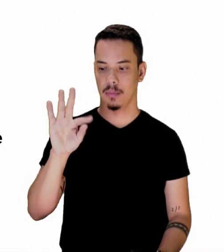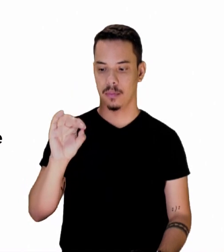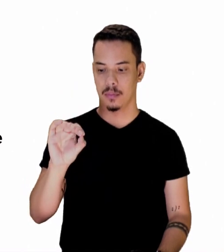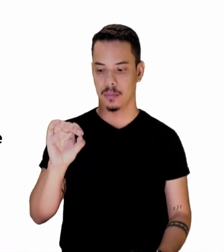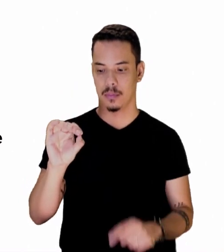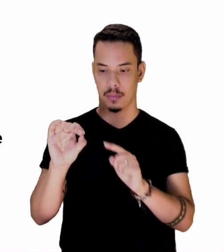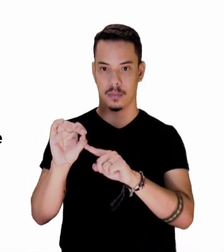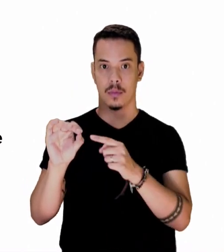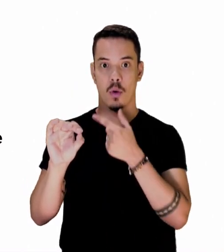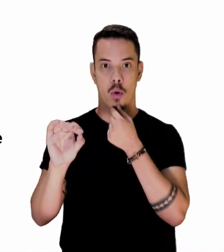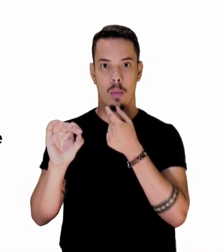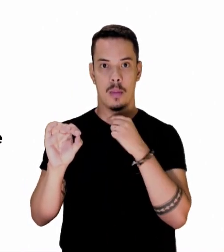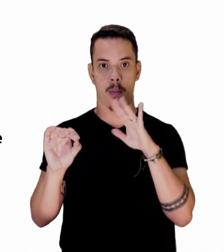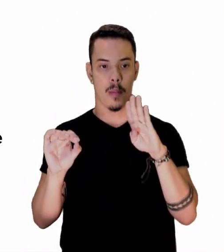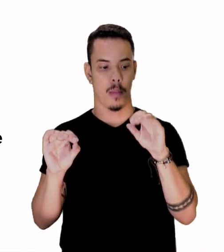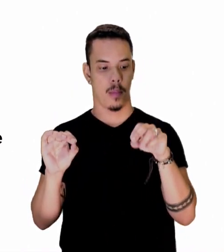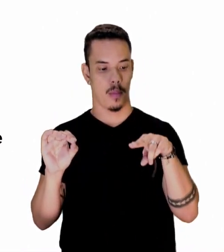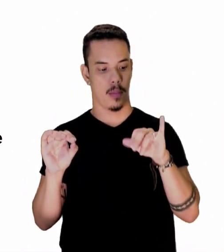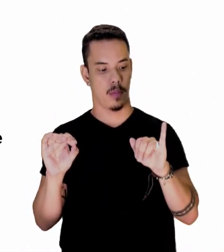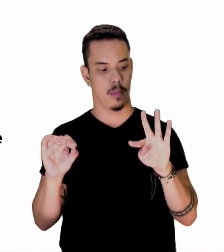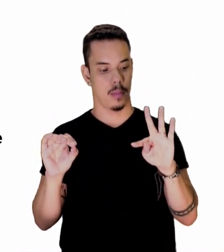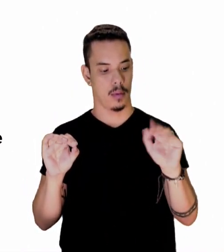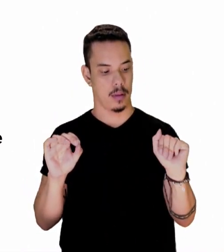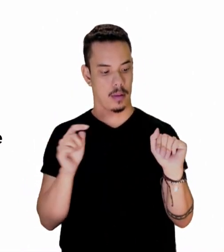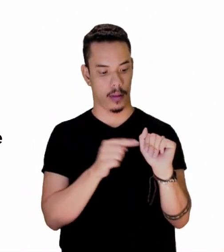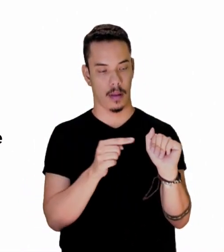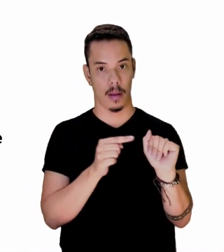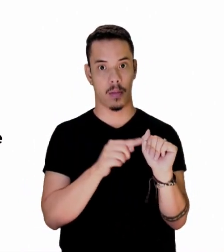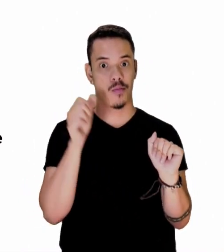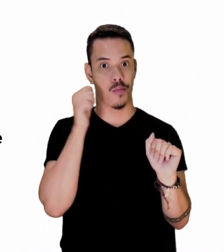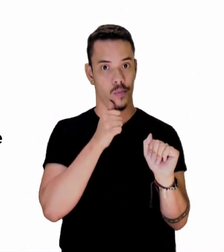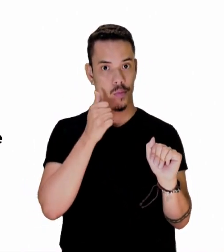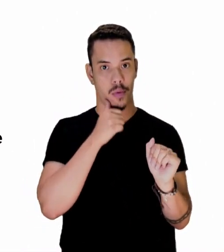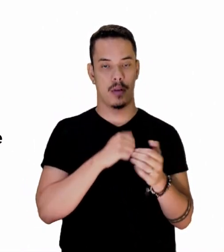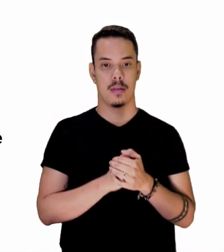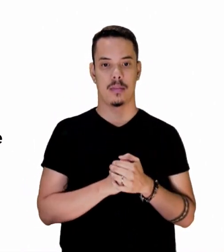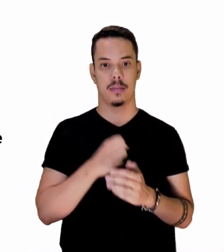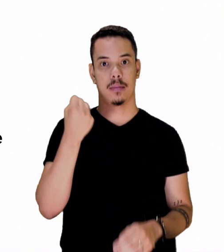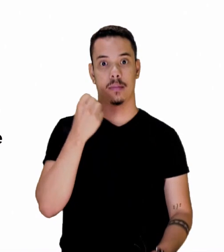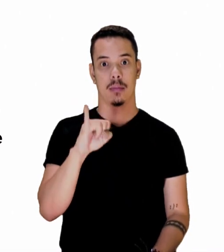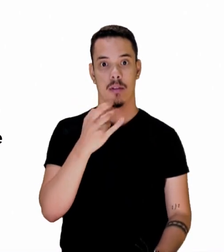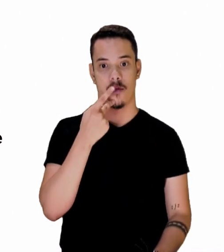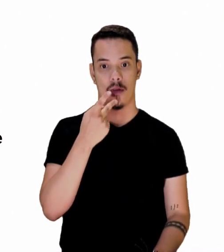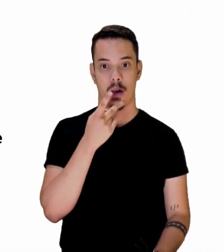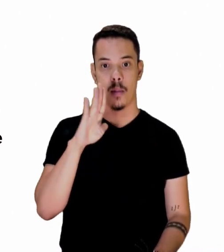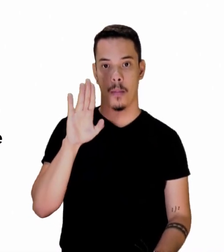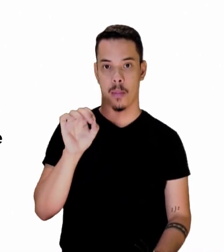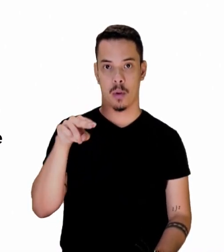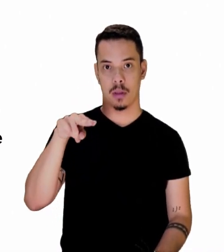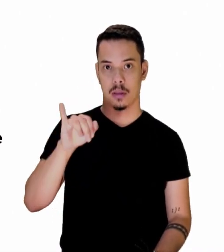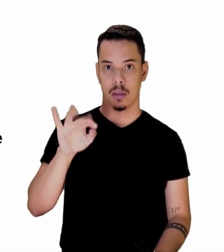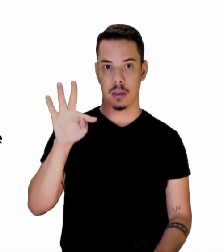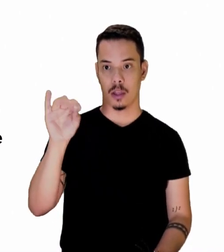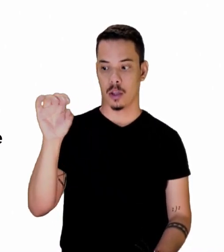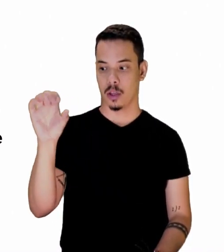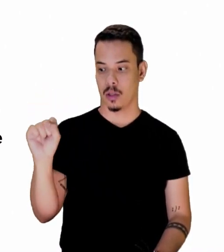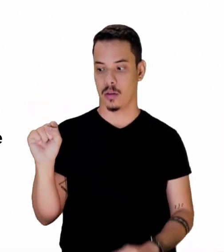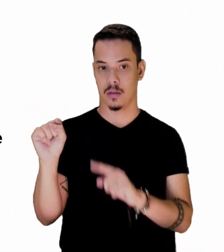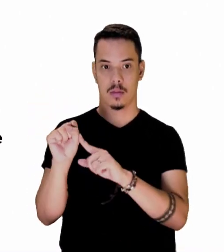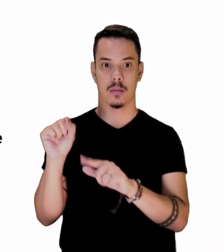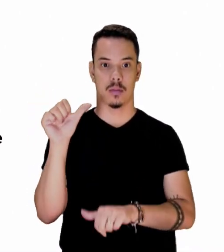Belezinha? Eles são bonitos. Olha assim a flexão de número também. E o